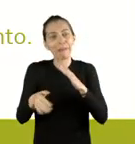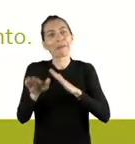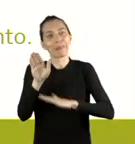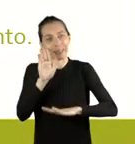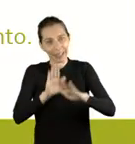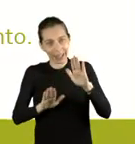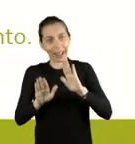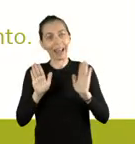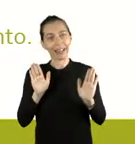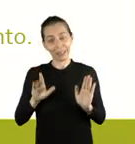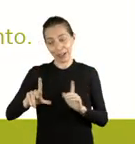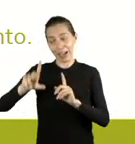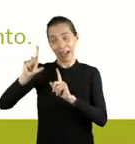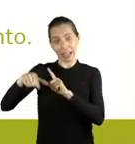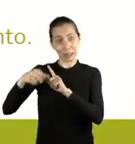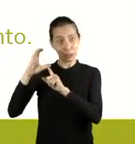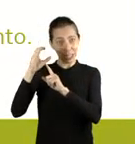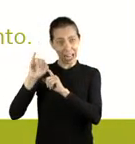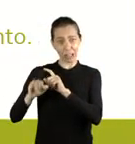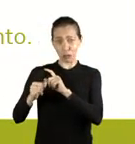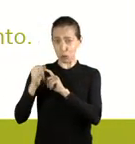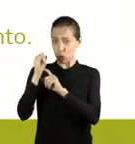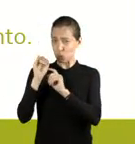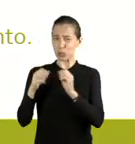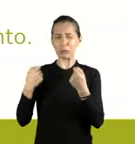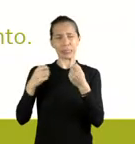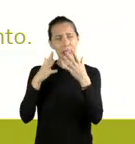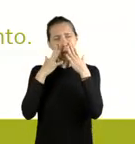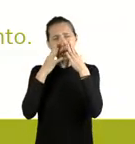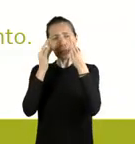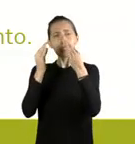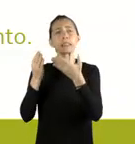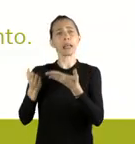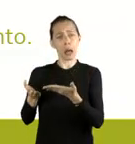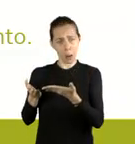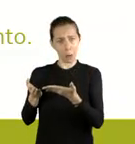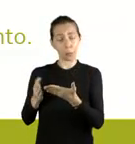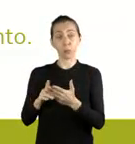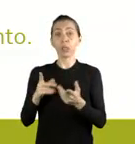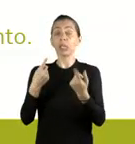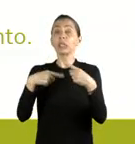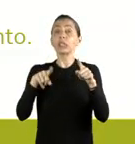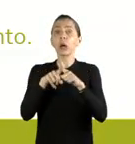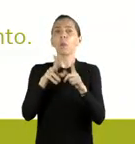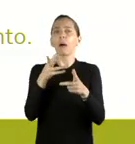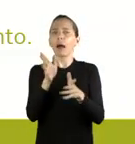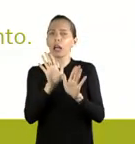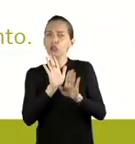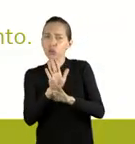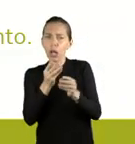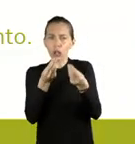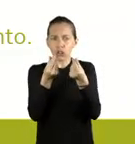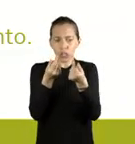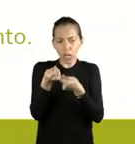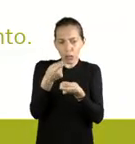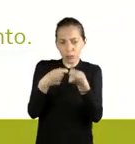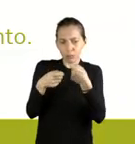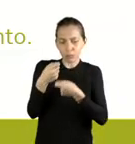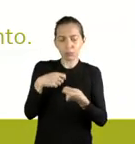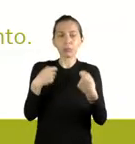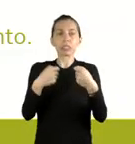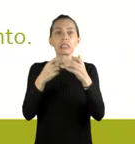então, é algo que não pode ser feito. Então, para ajudar a controlar a sua situação financeira,